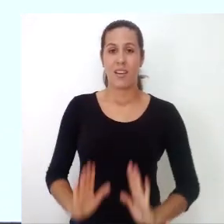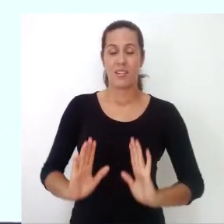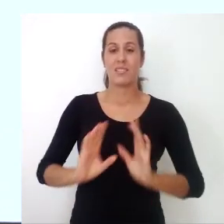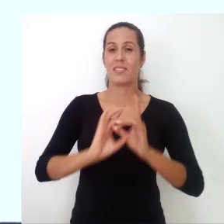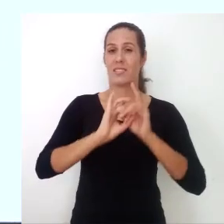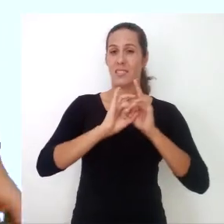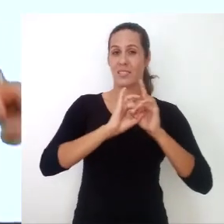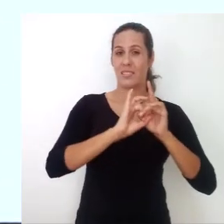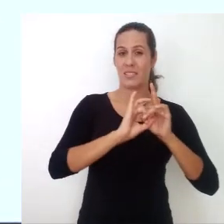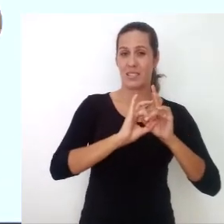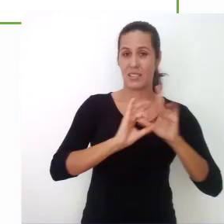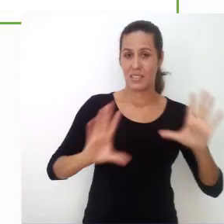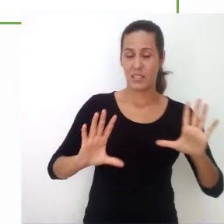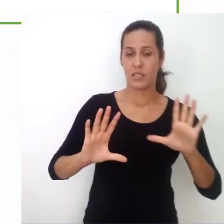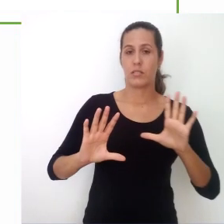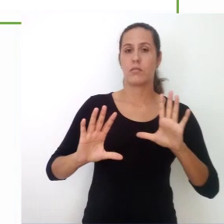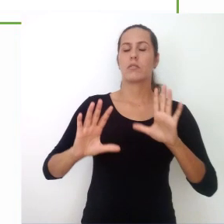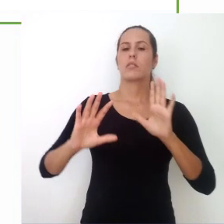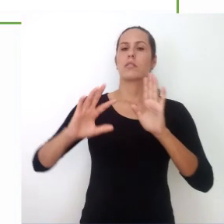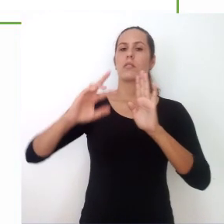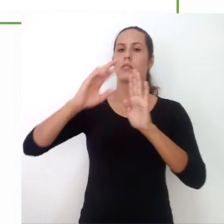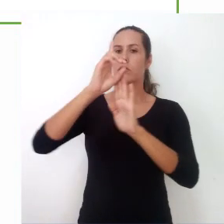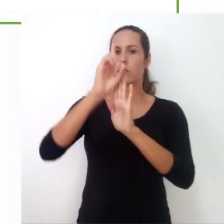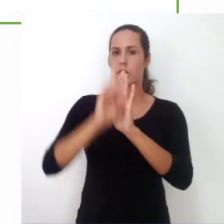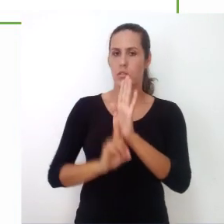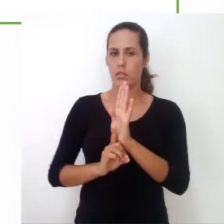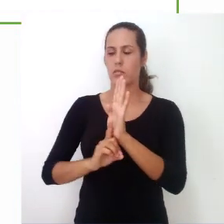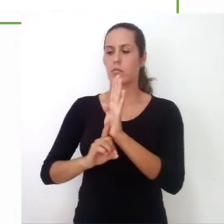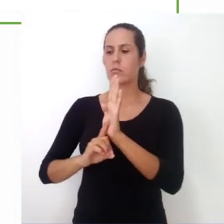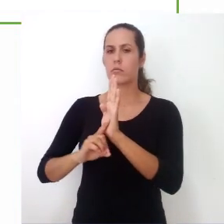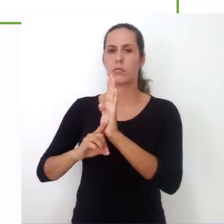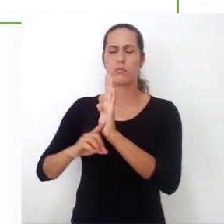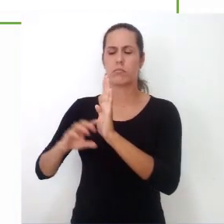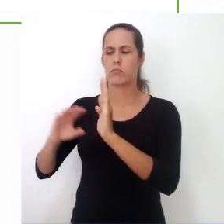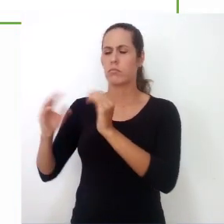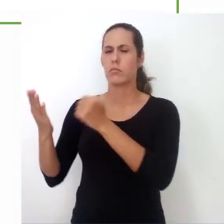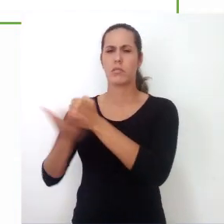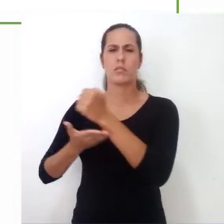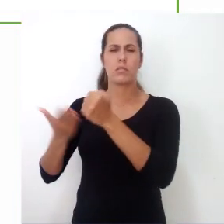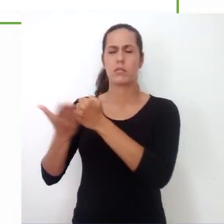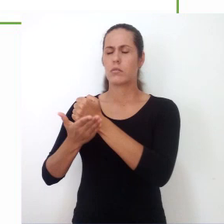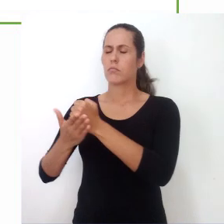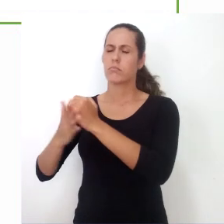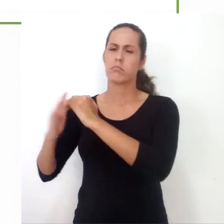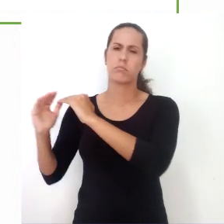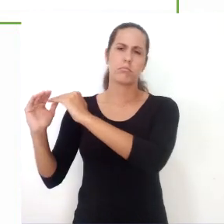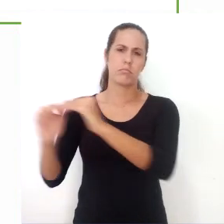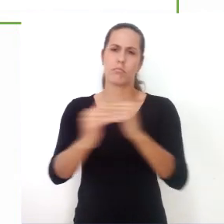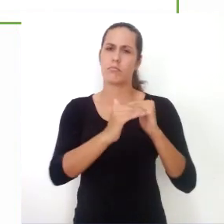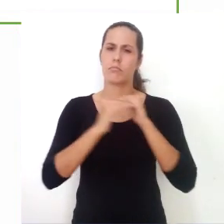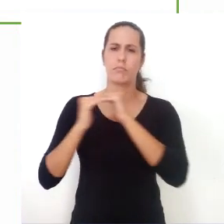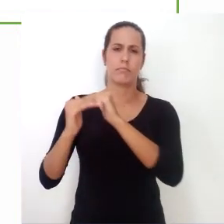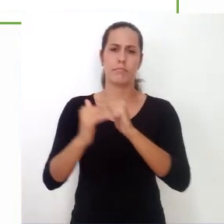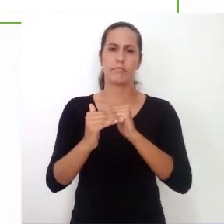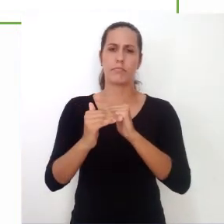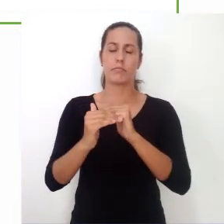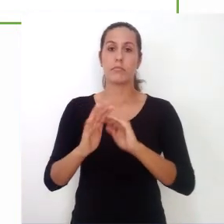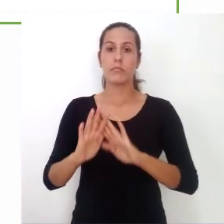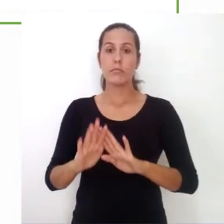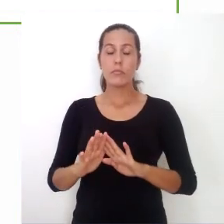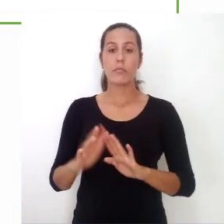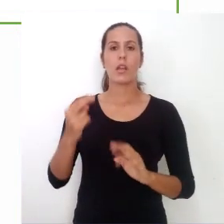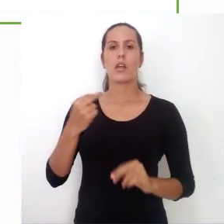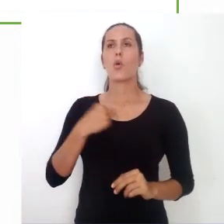Vamos adiante. E esses direitos, nós temos o seguinte, sem distinção alguma, não pode haver